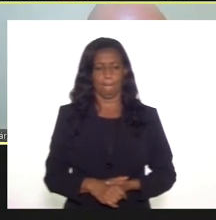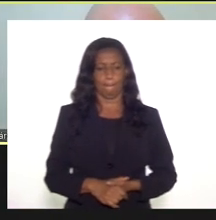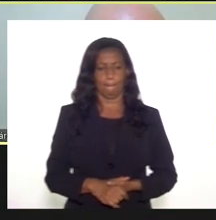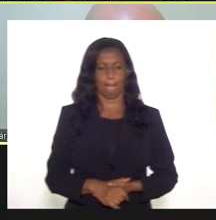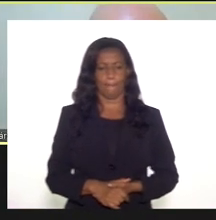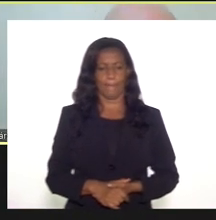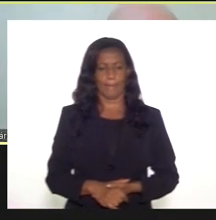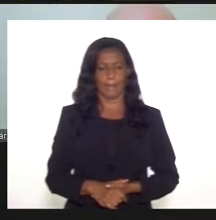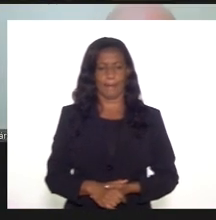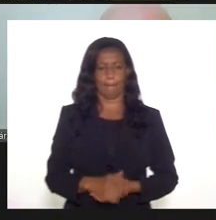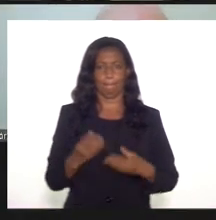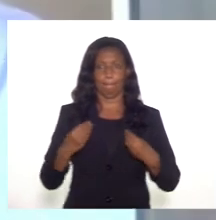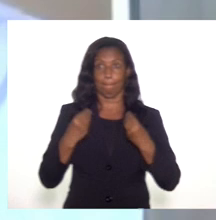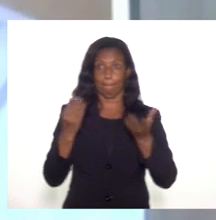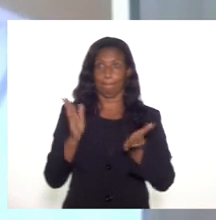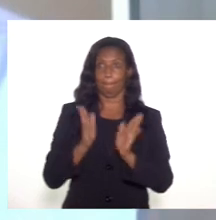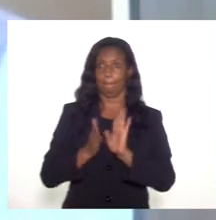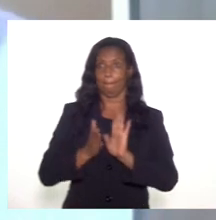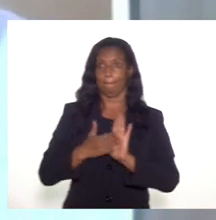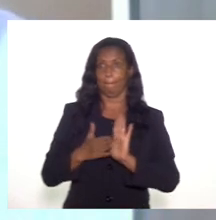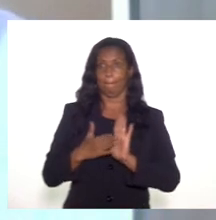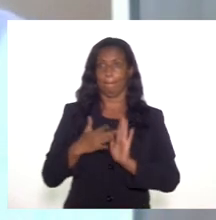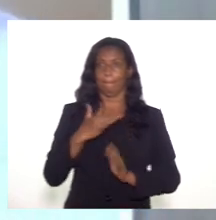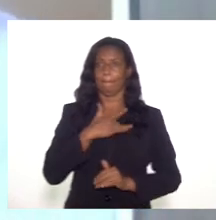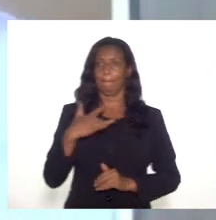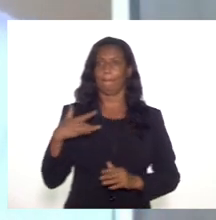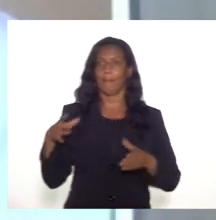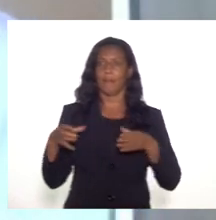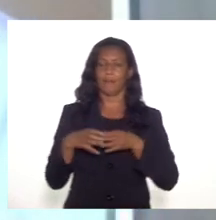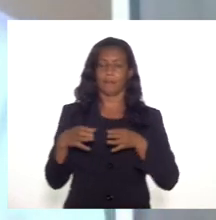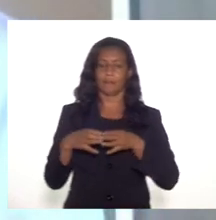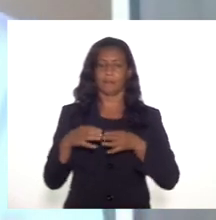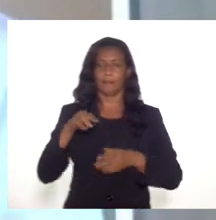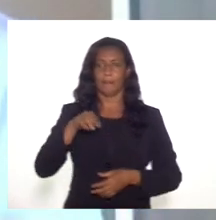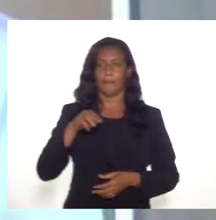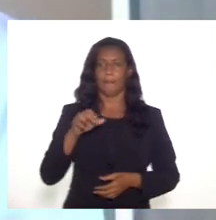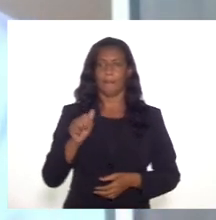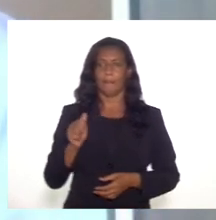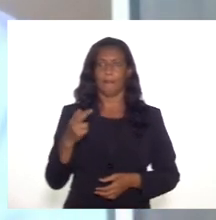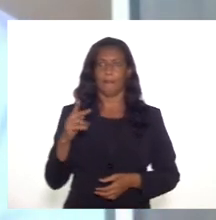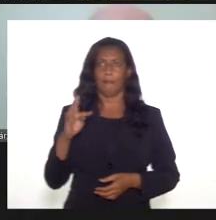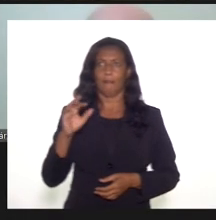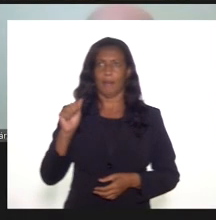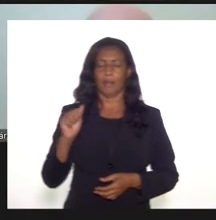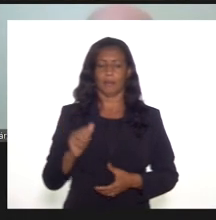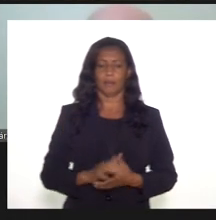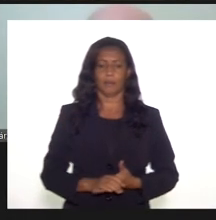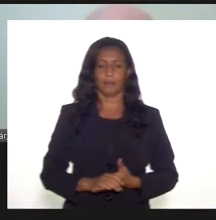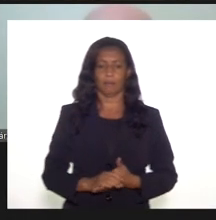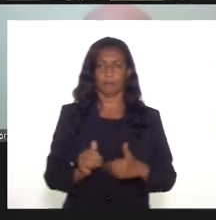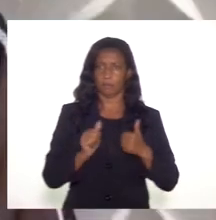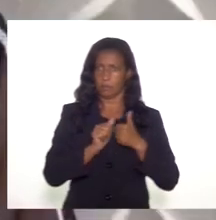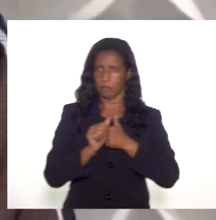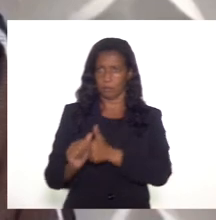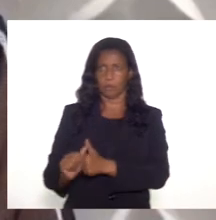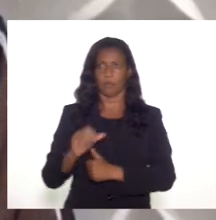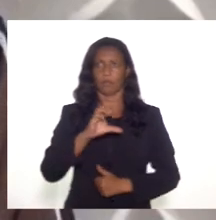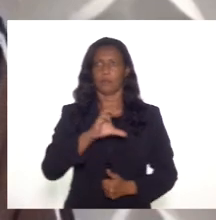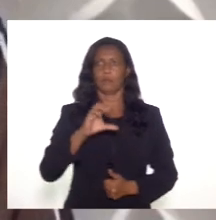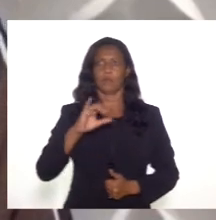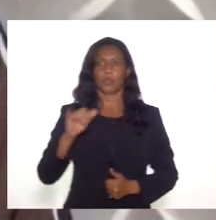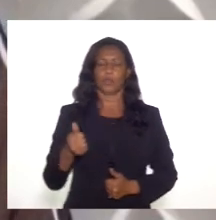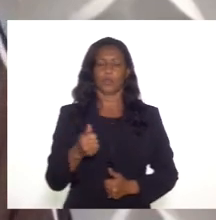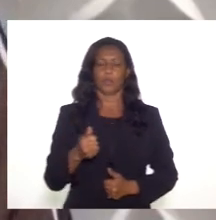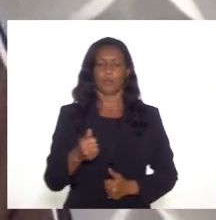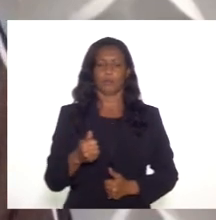Para emitir parecer pela Comissão de Saúde, a deputada Marta Rocha. Acompanho o parecer da CCJ